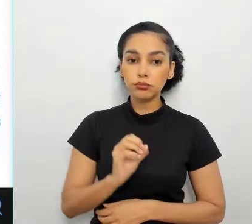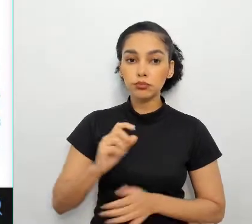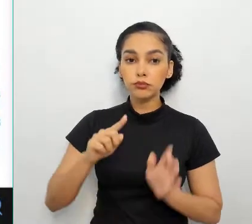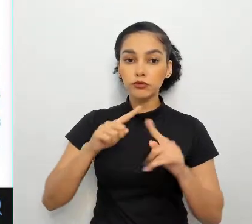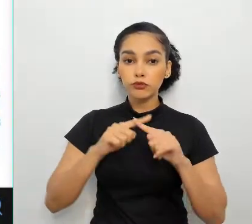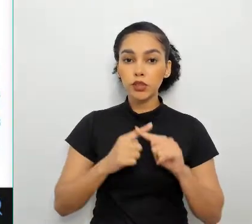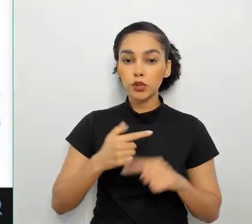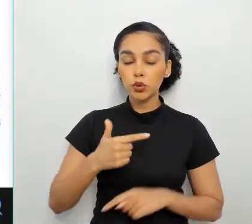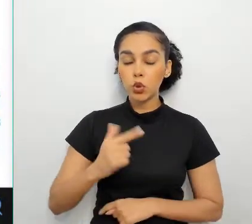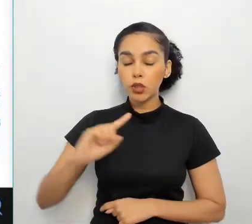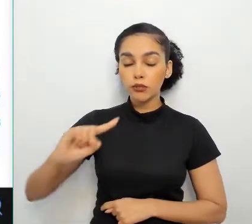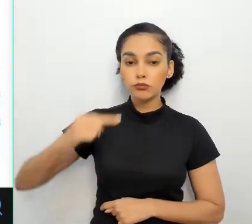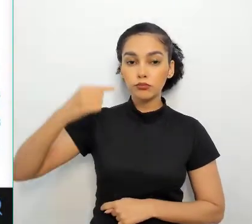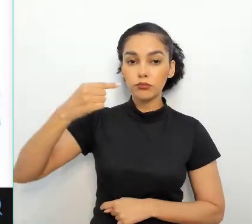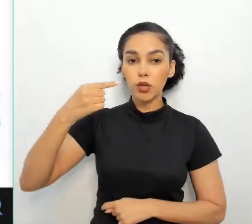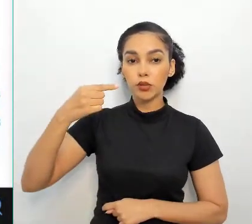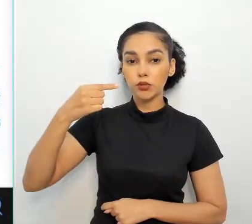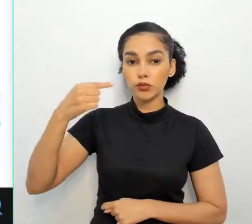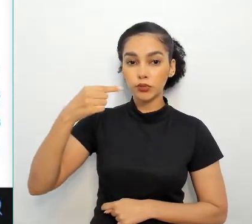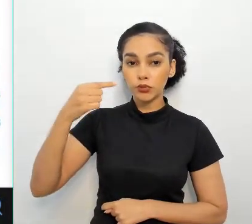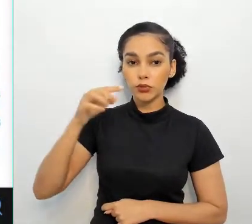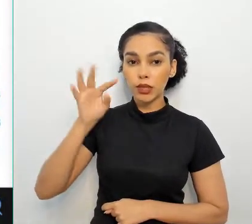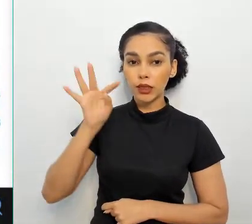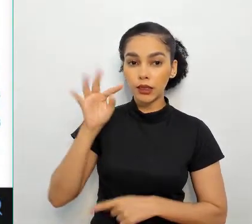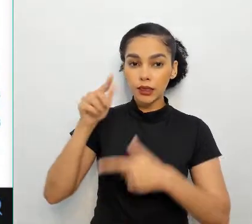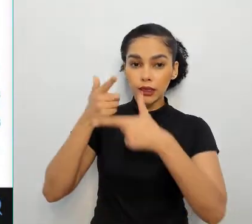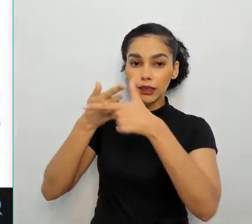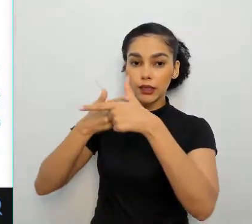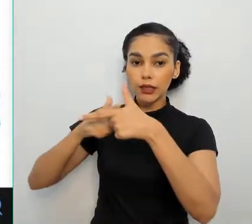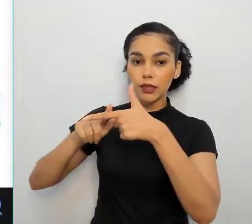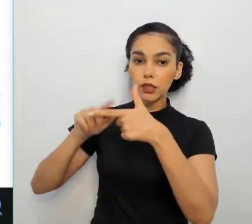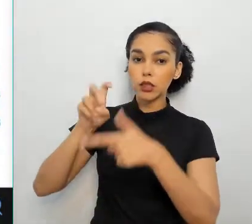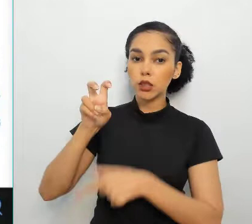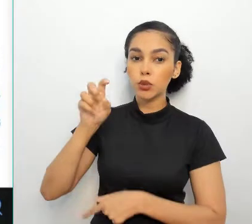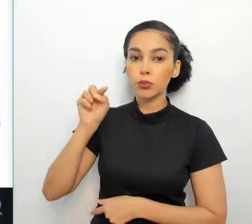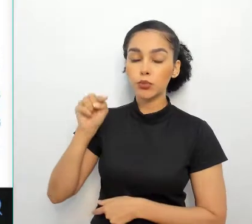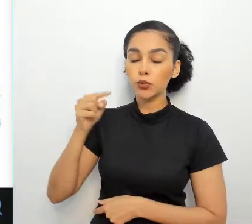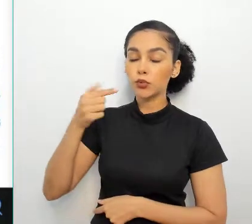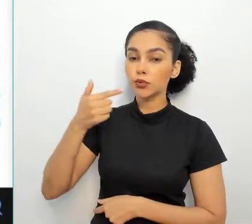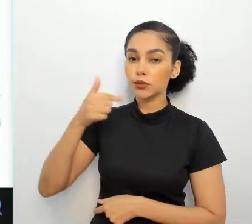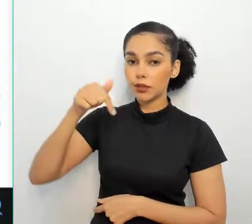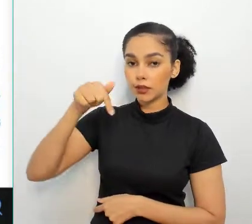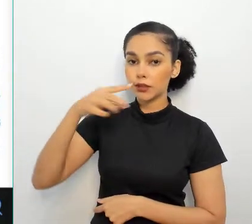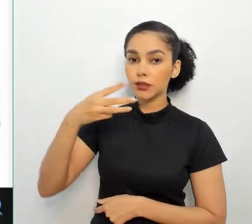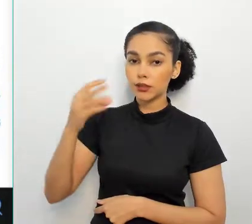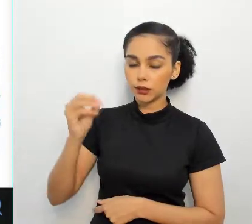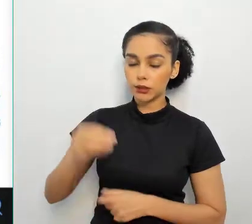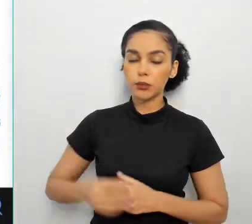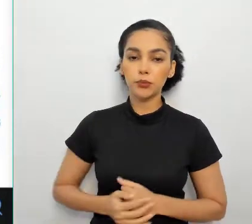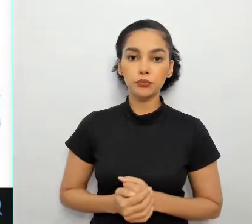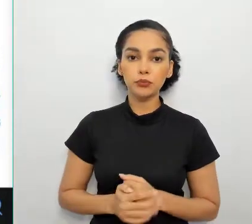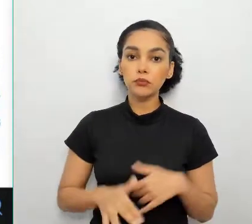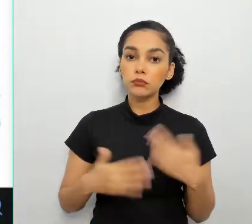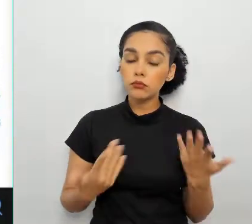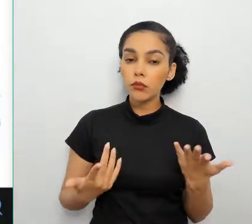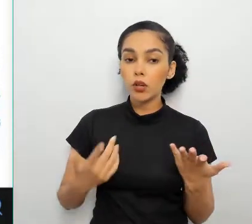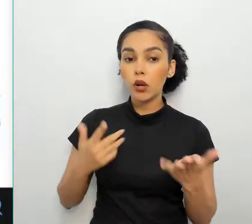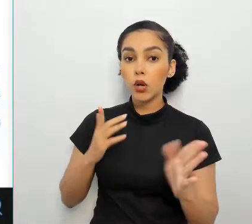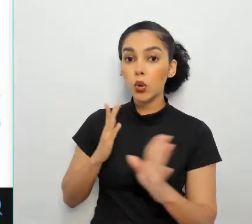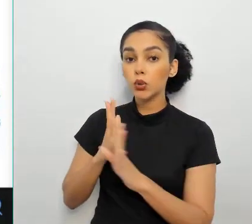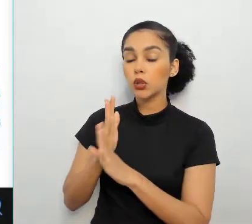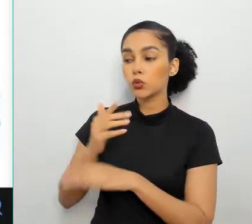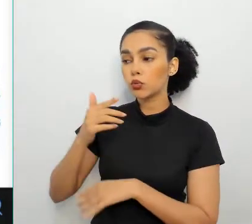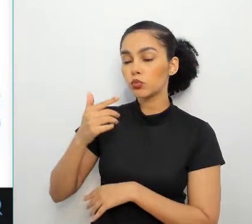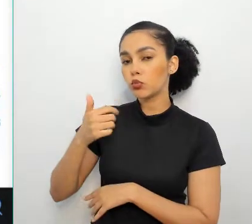por 5.730. Vamos fazer a continha para o fóssil 1. Dessa conta do fóssil 1, a gente faz uma análise e